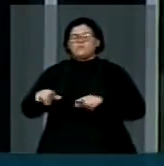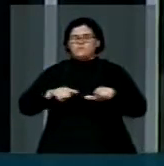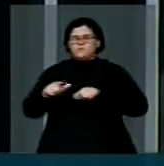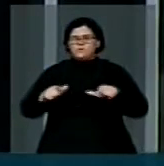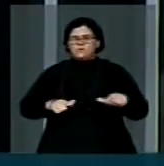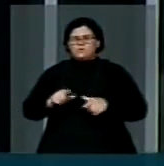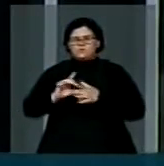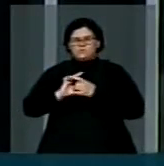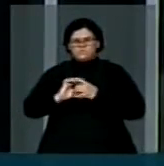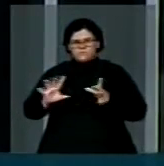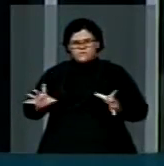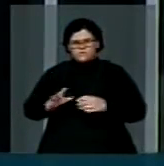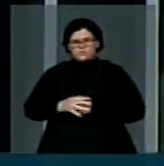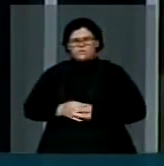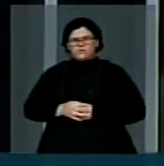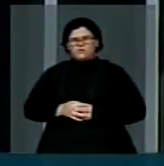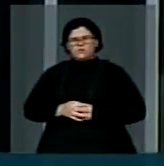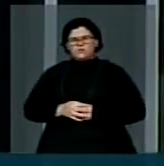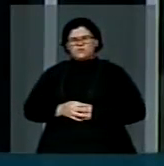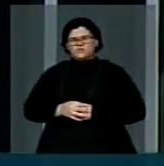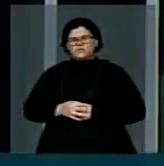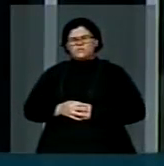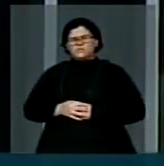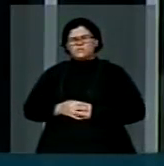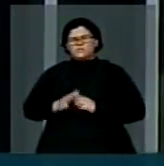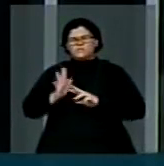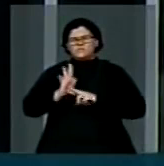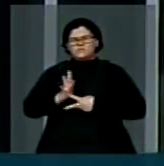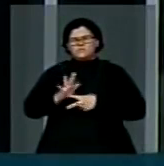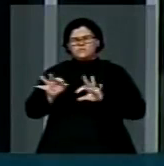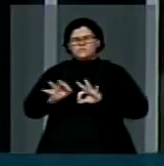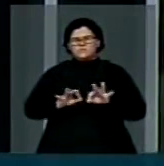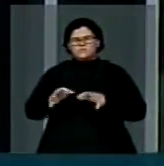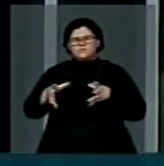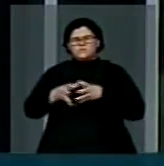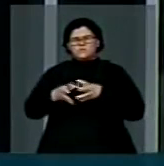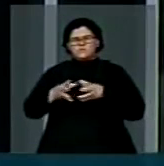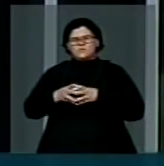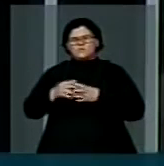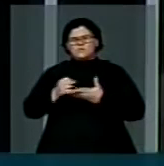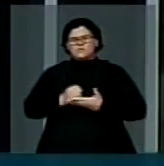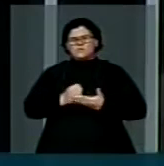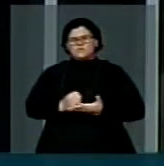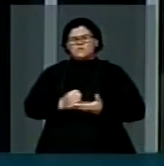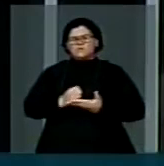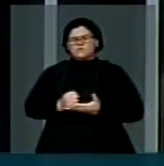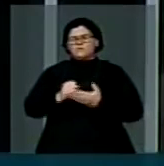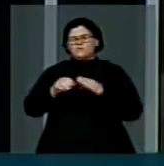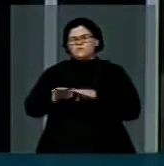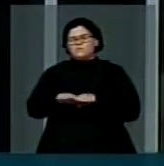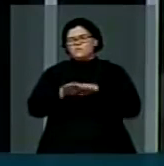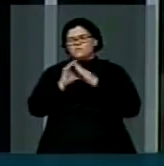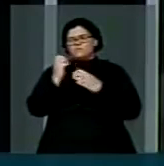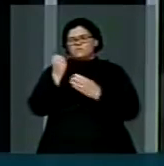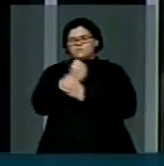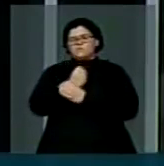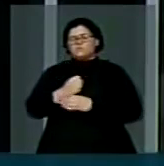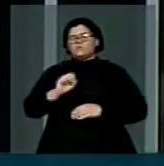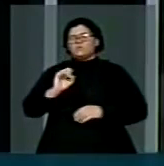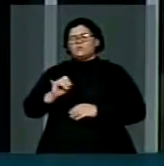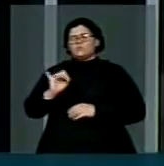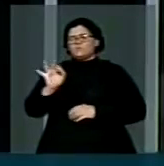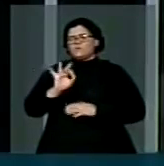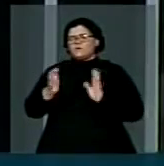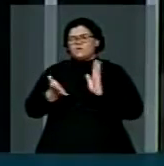condições de liberdade, de organização sindical e negociação coletiva, equidade e segurança, sem